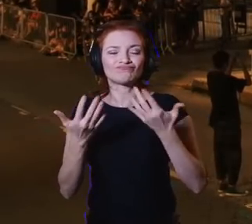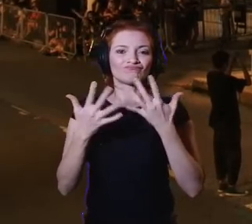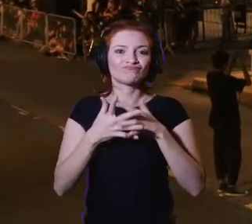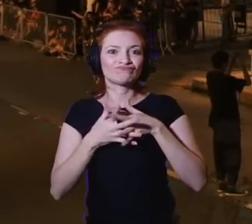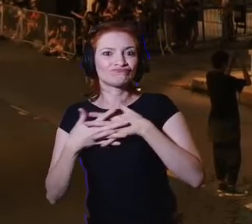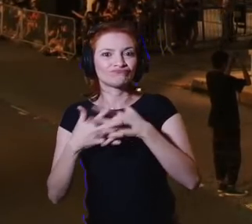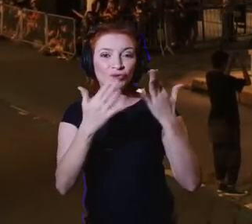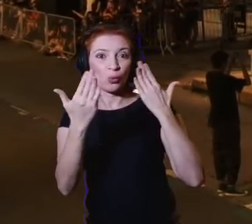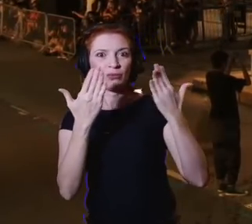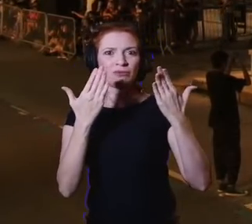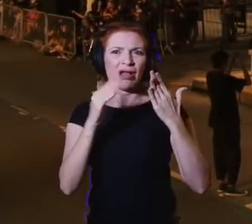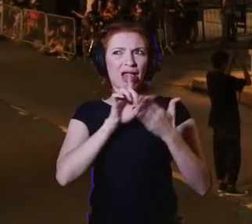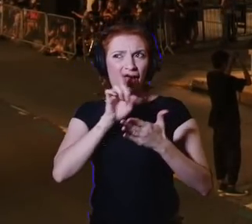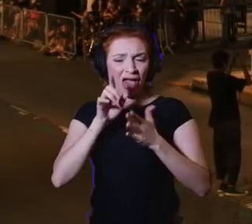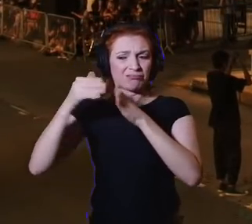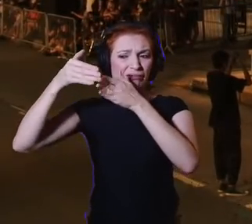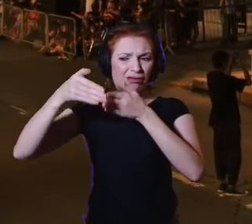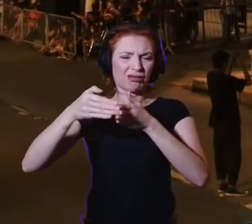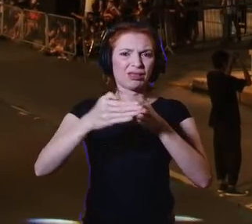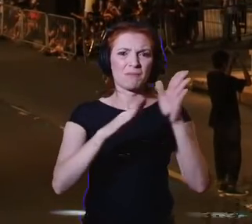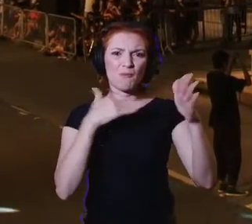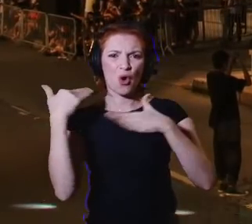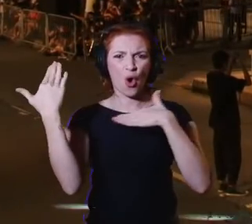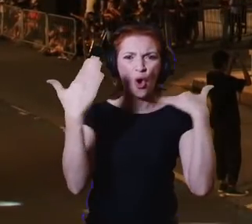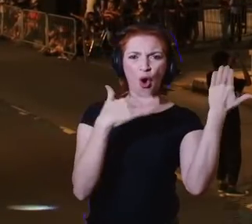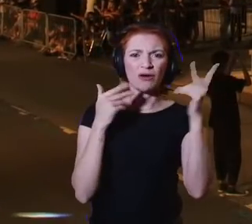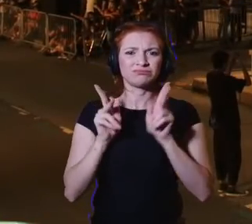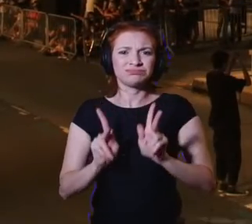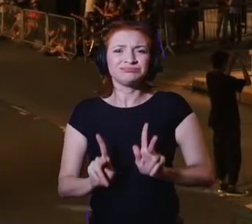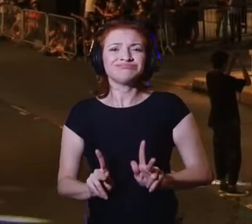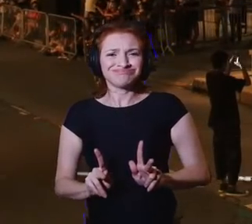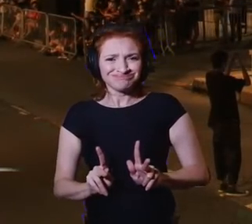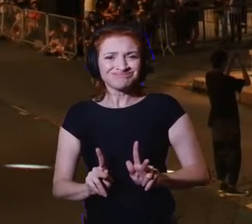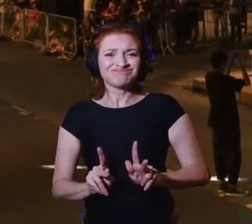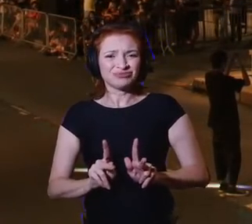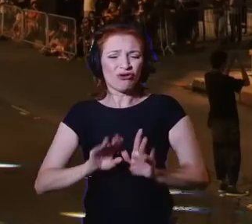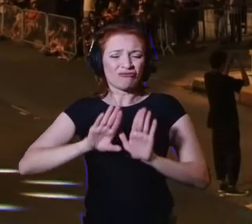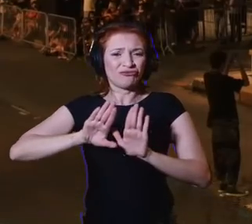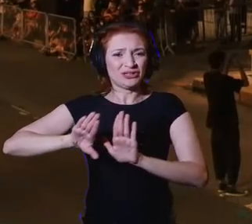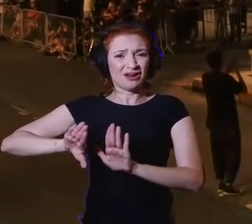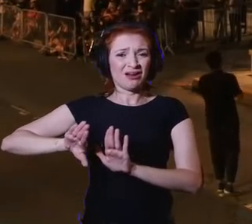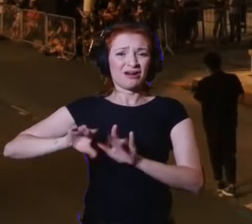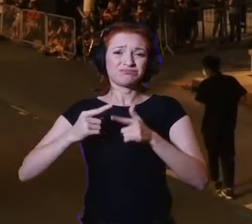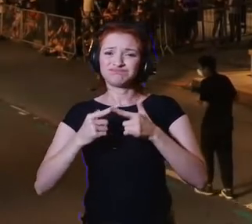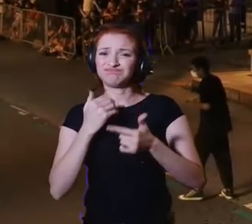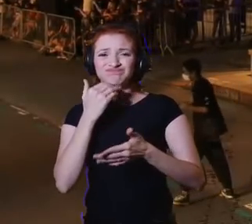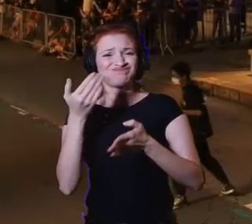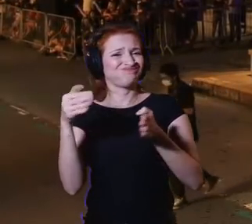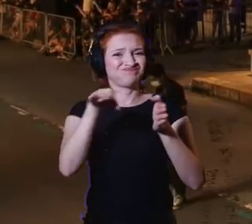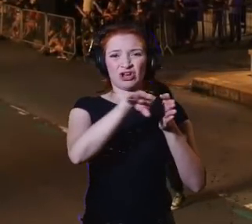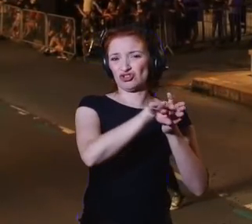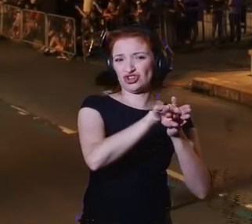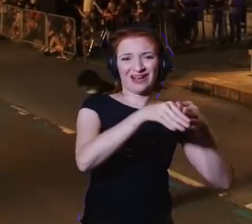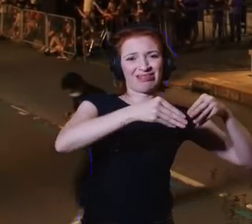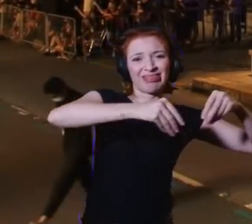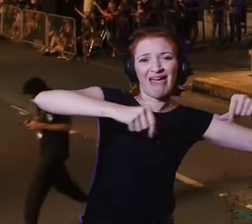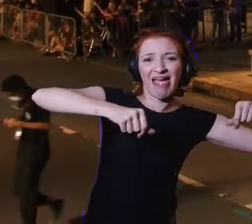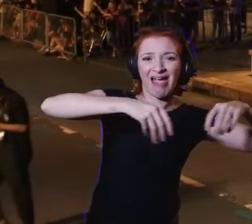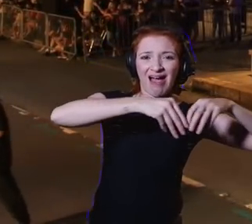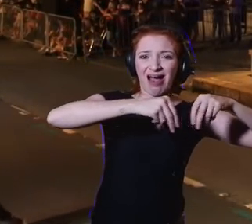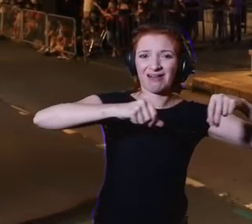se partiram vidas. Se deixaram muitas vidas pelo caminho porque não chegaram até a terra